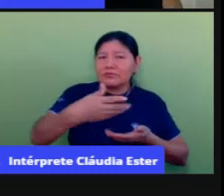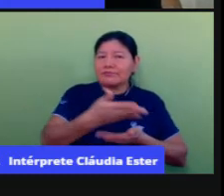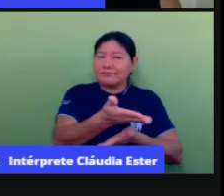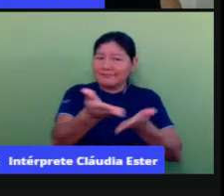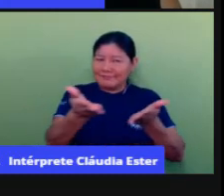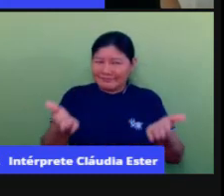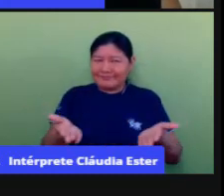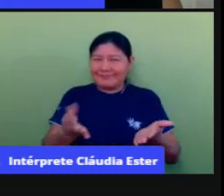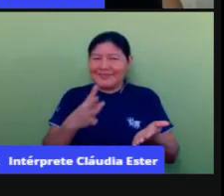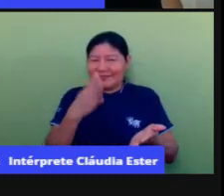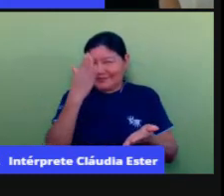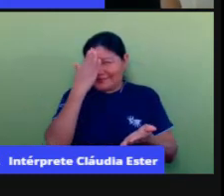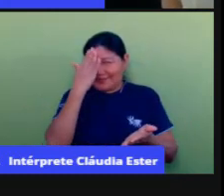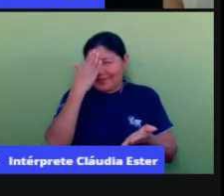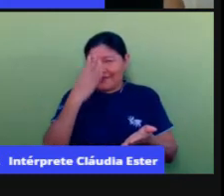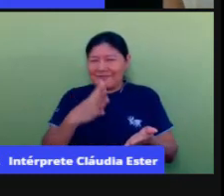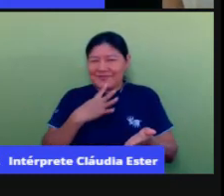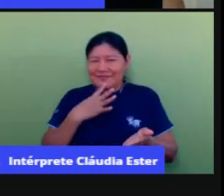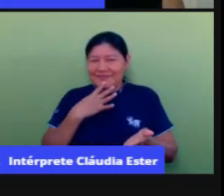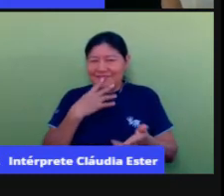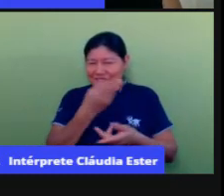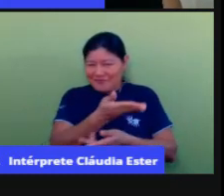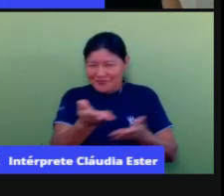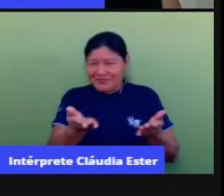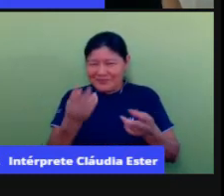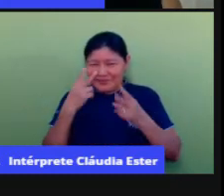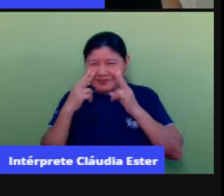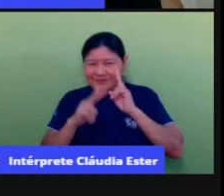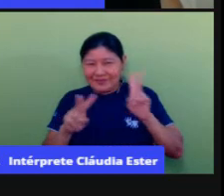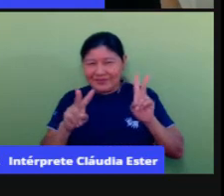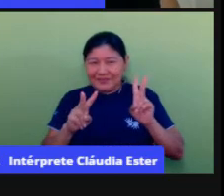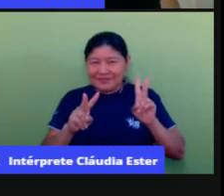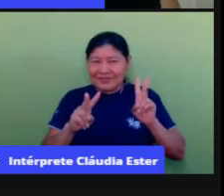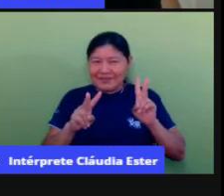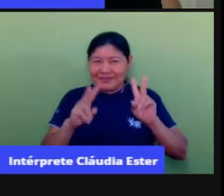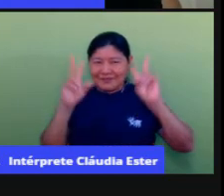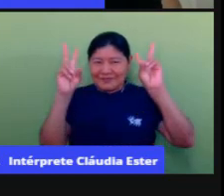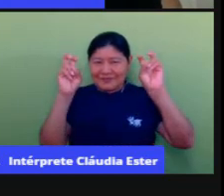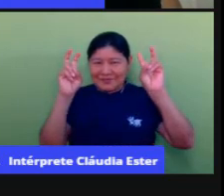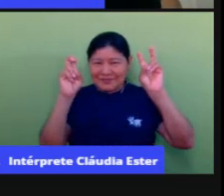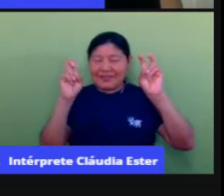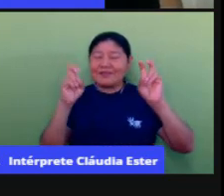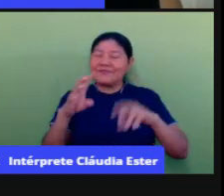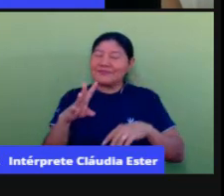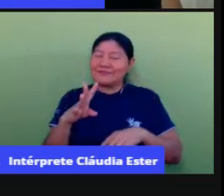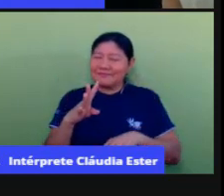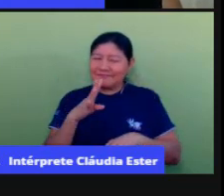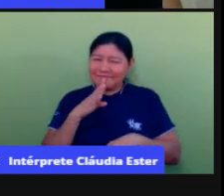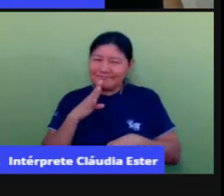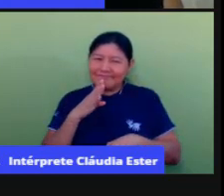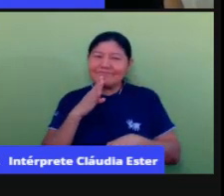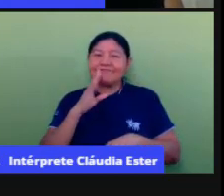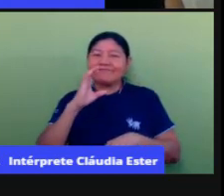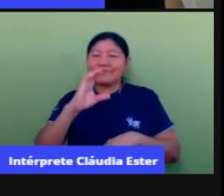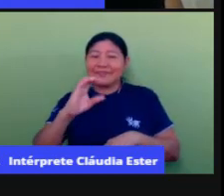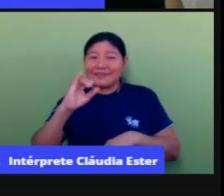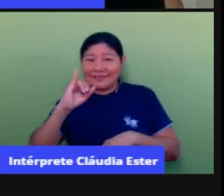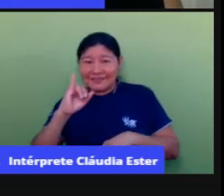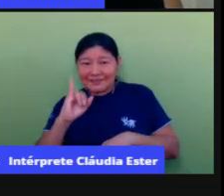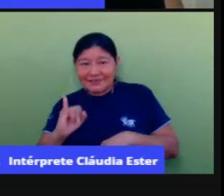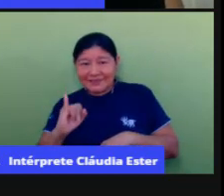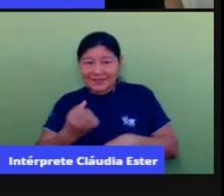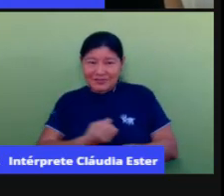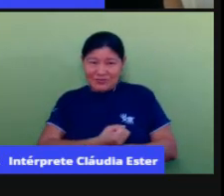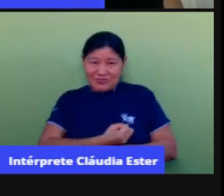eu acredito, pelo público que está assistindo a live, não é? A CI elaborada pela SUPED, CI de número